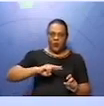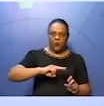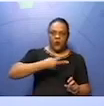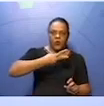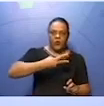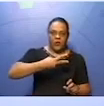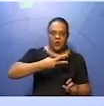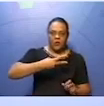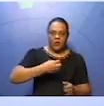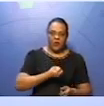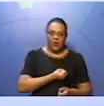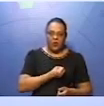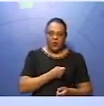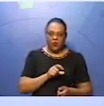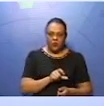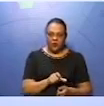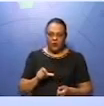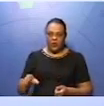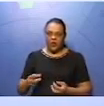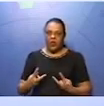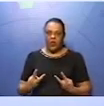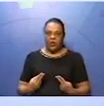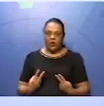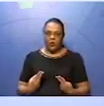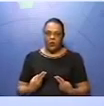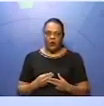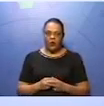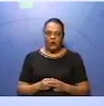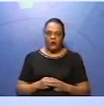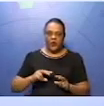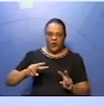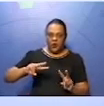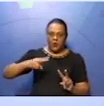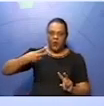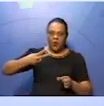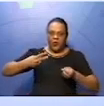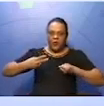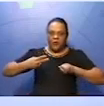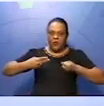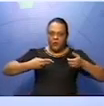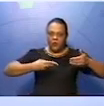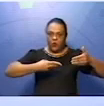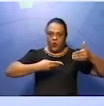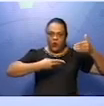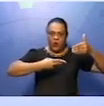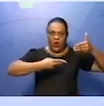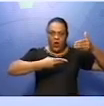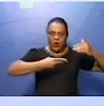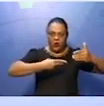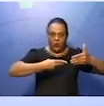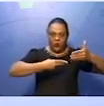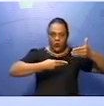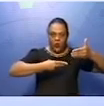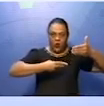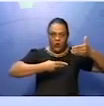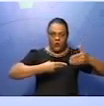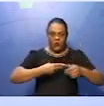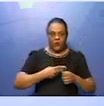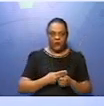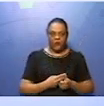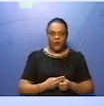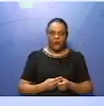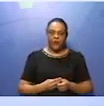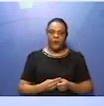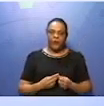bases iguais. Potência é sempre quando tem esse númerozinho aqui em cima, 2 elevado a 3, 2